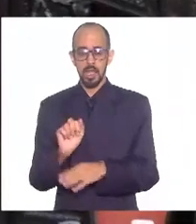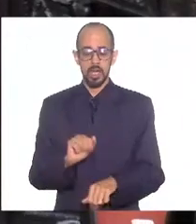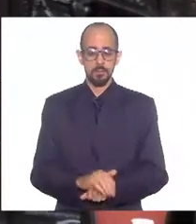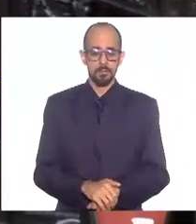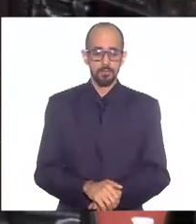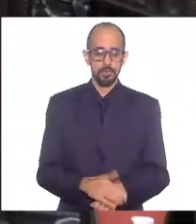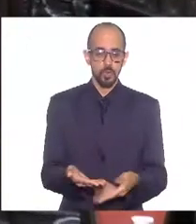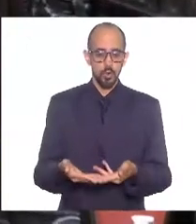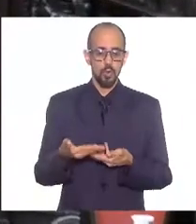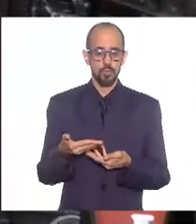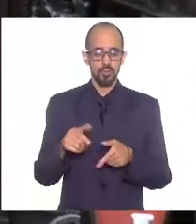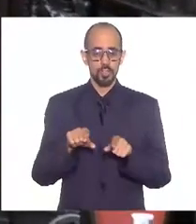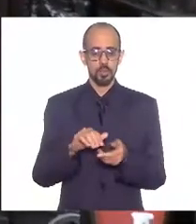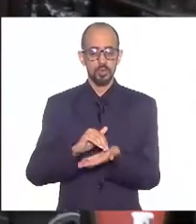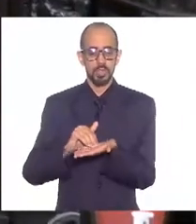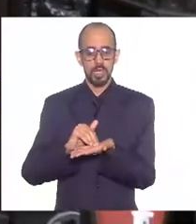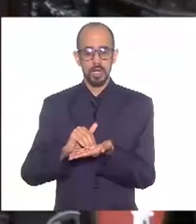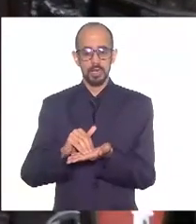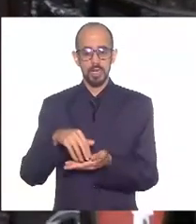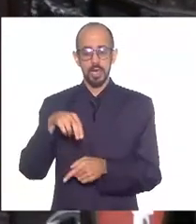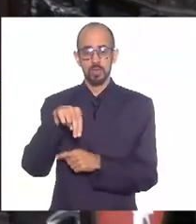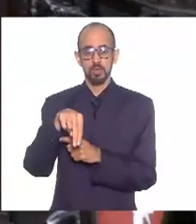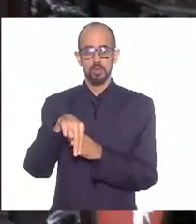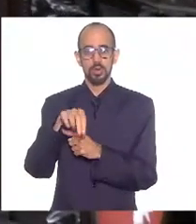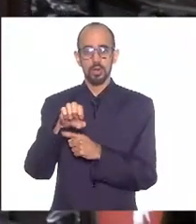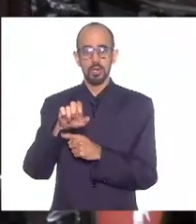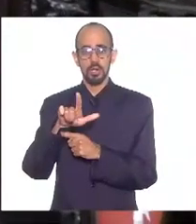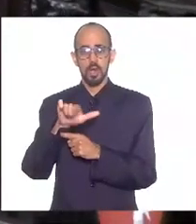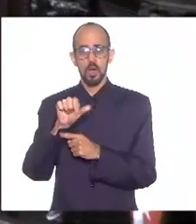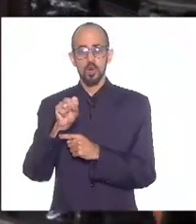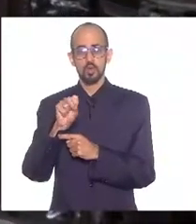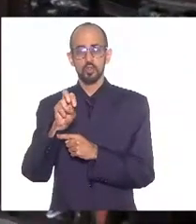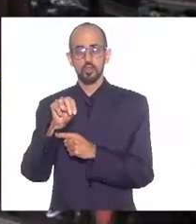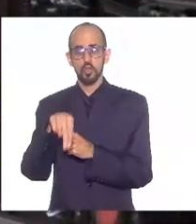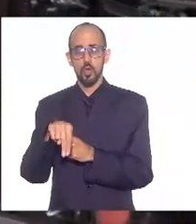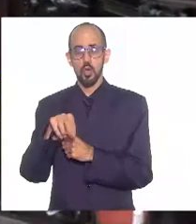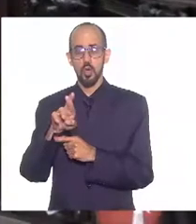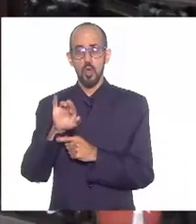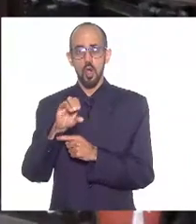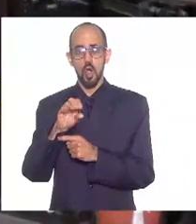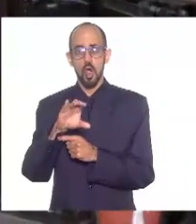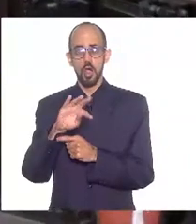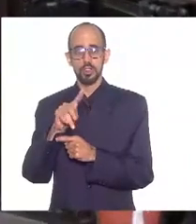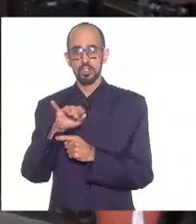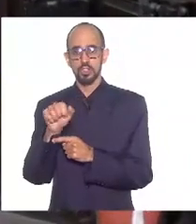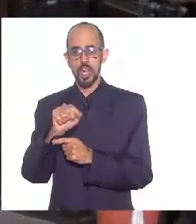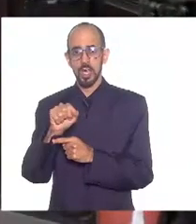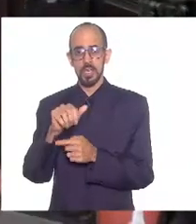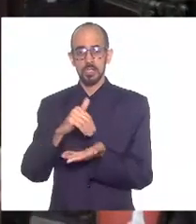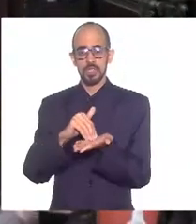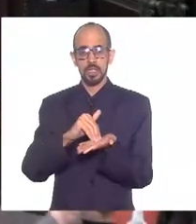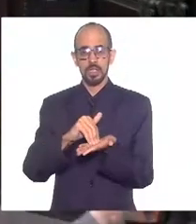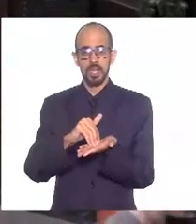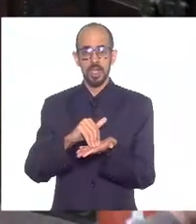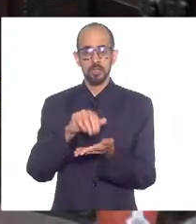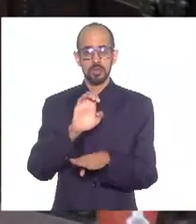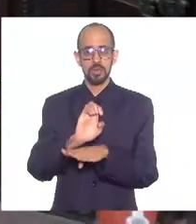Convido o secretário Nelson Rocha, secretário de Estado da Fazenda,